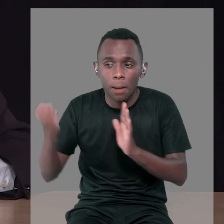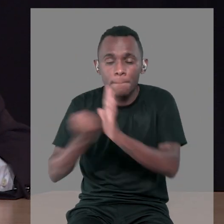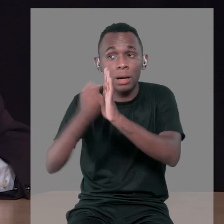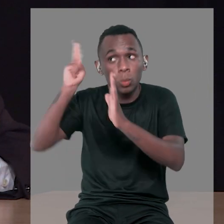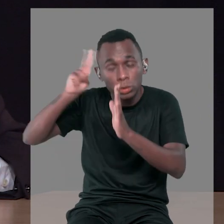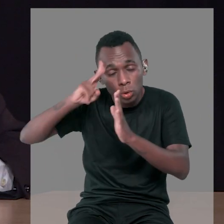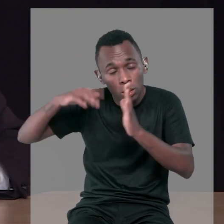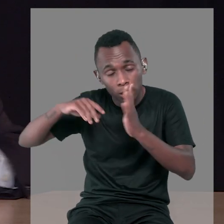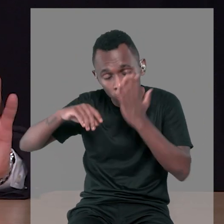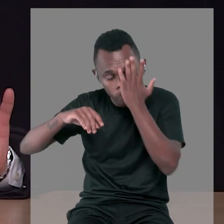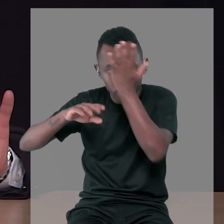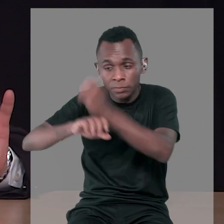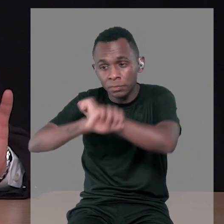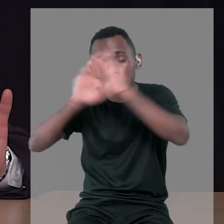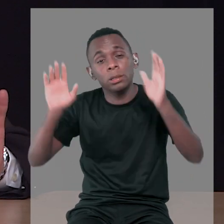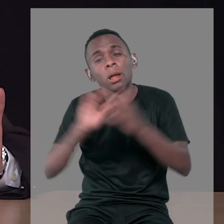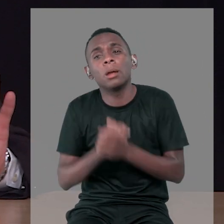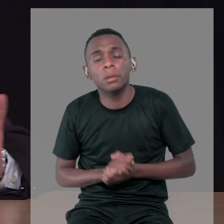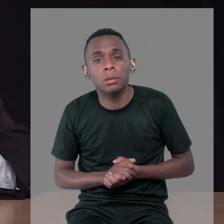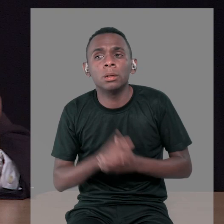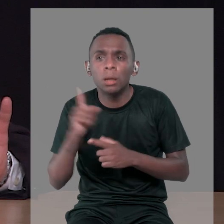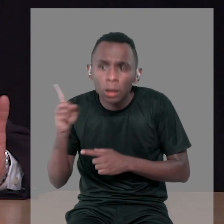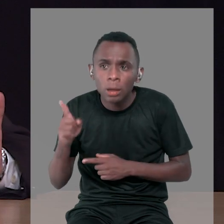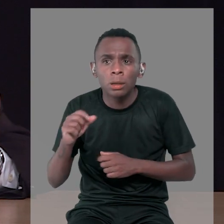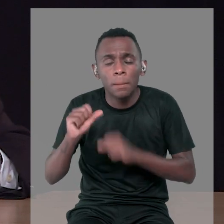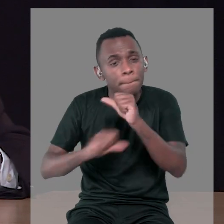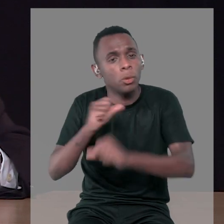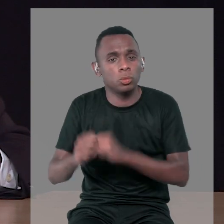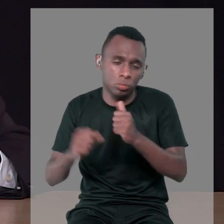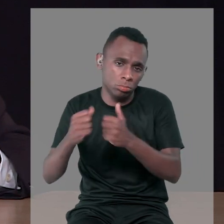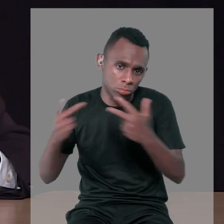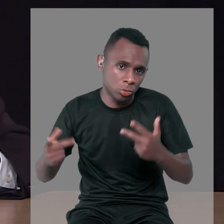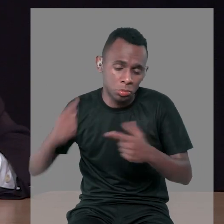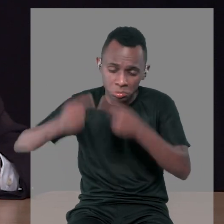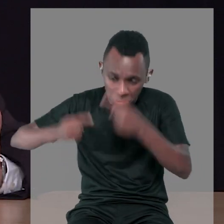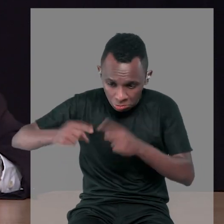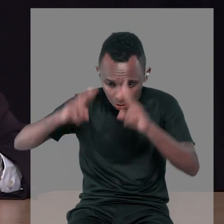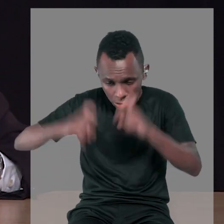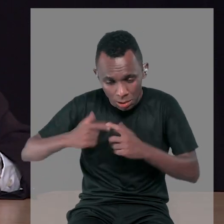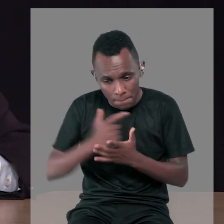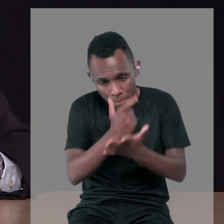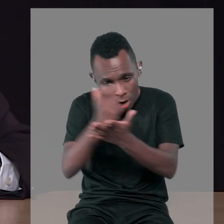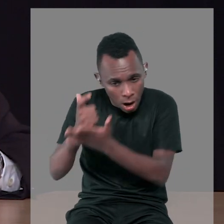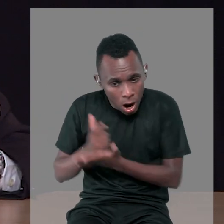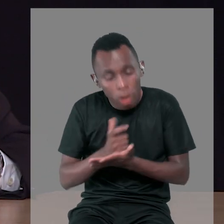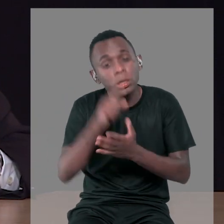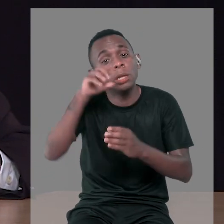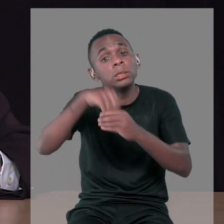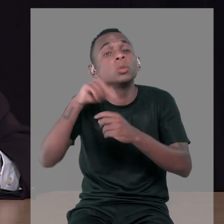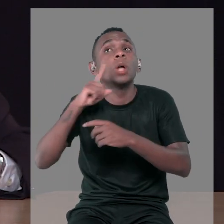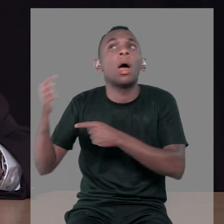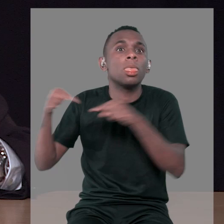e ele se tornou outra coisa. Todo esse debate sobre armas nos Estados Unidos, que infelizmente chegou até aqui, vem dessa ideia